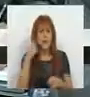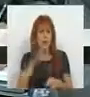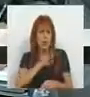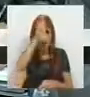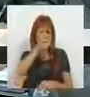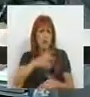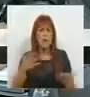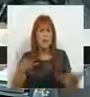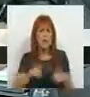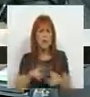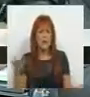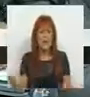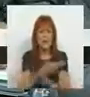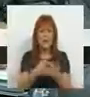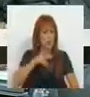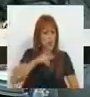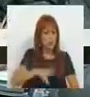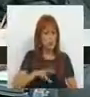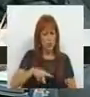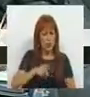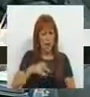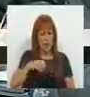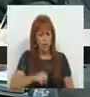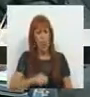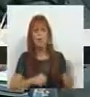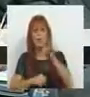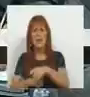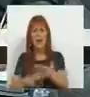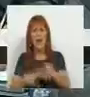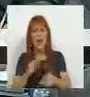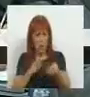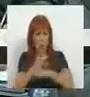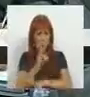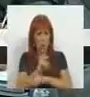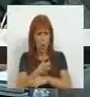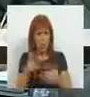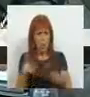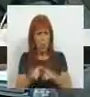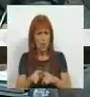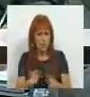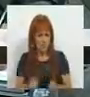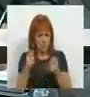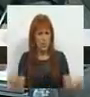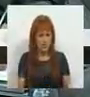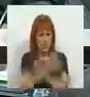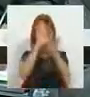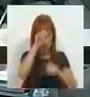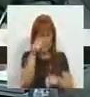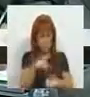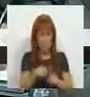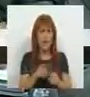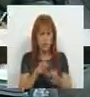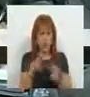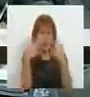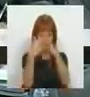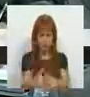Sr. Ministro a relação de Portugal com a NATO e se ela continuará a ser uma aposta clara deste Governo e um